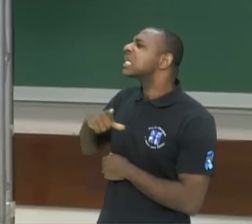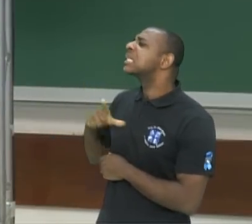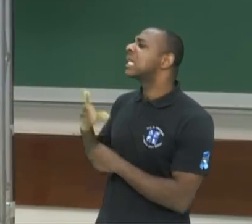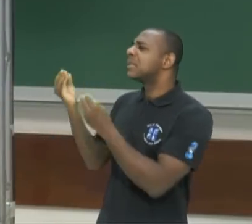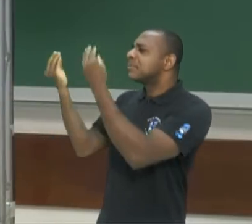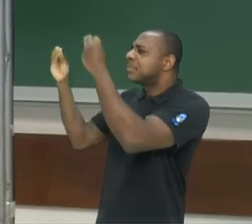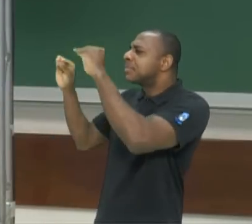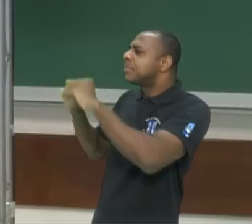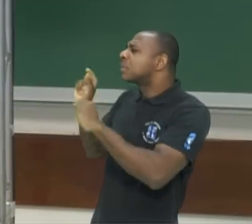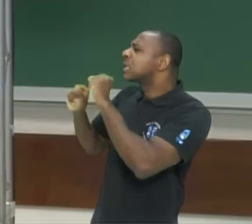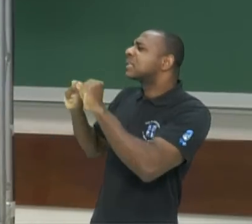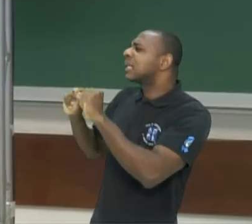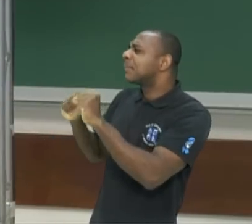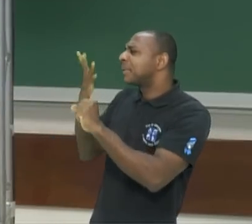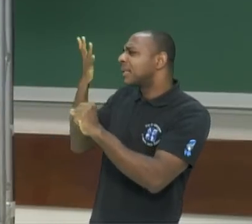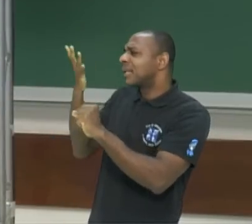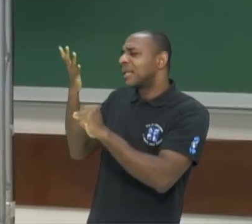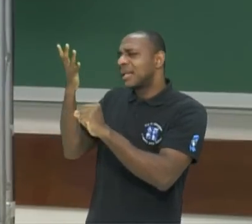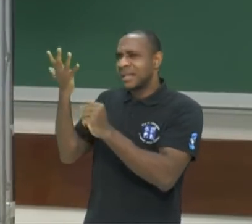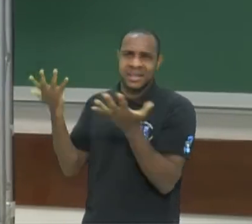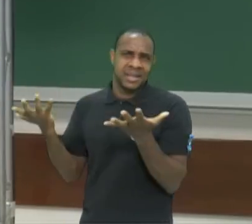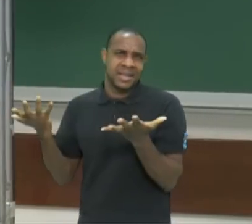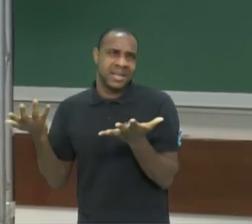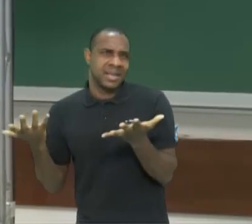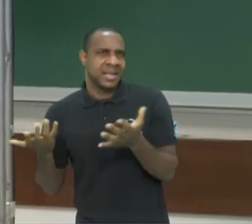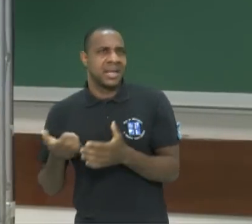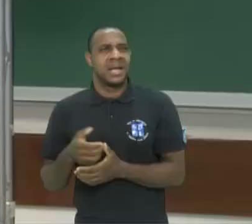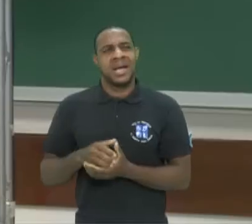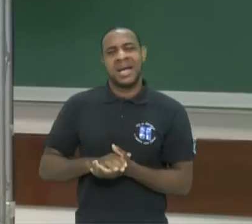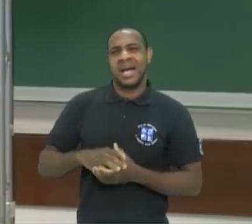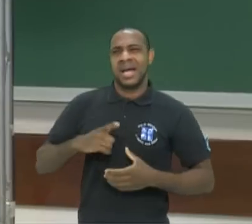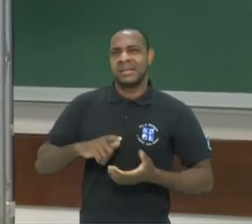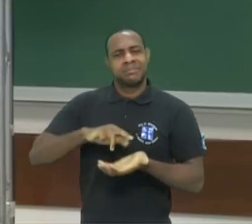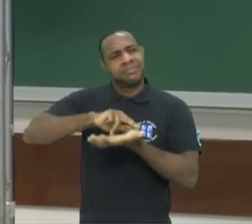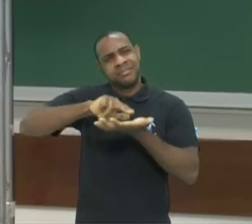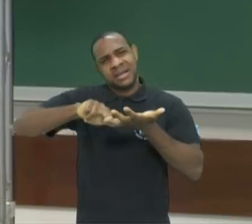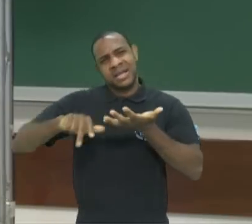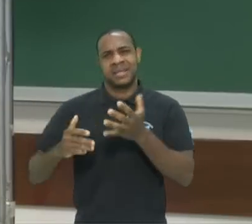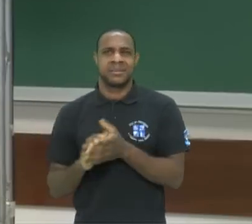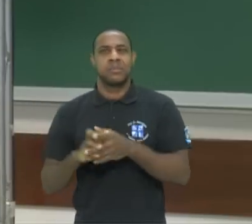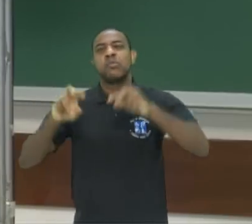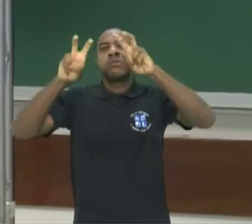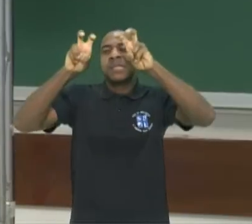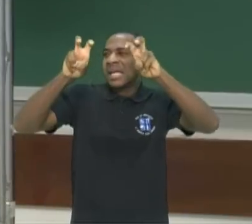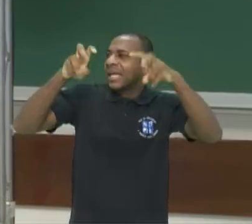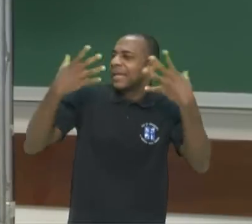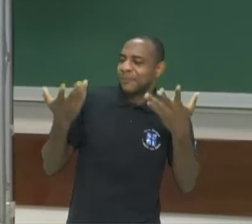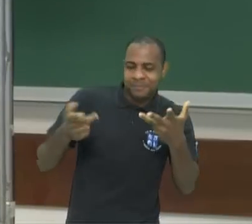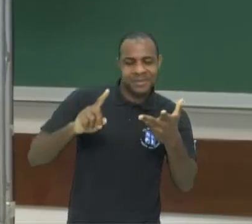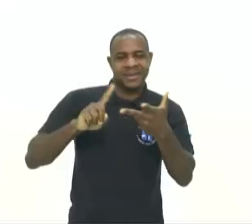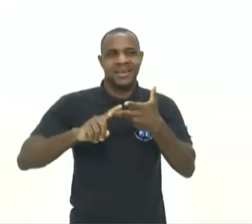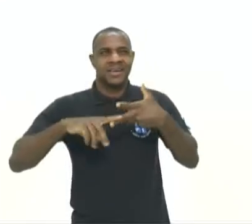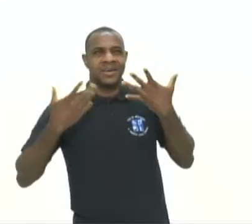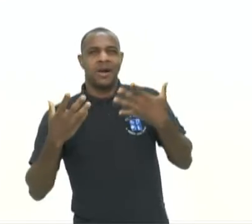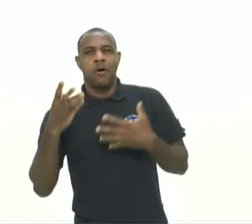O que aparece ali? Ah, manchete, professora. Mas tem mais coisas que também chamam a atenção, né? Então, quais os elementos da